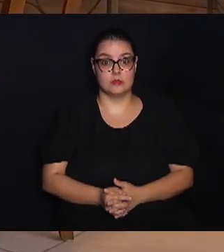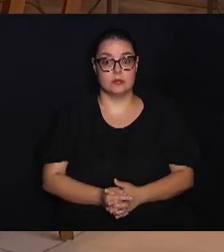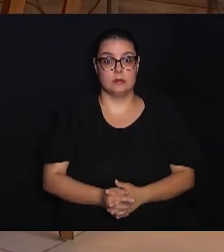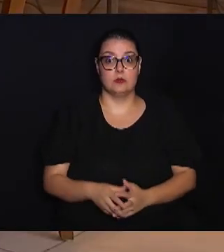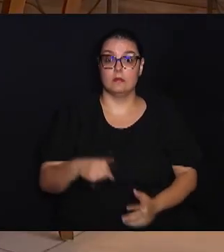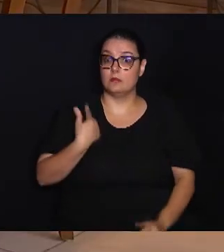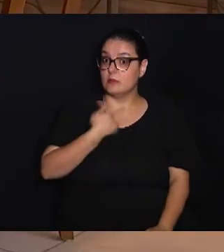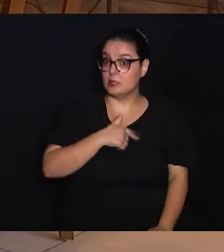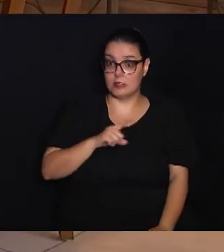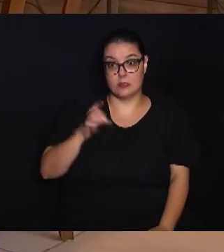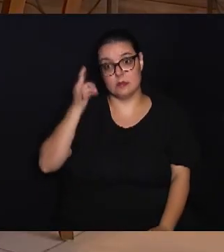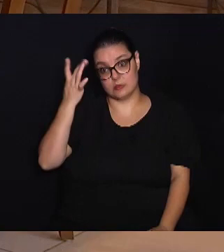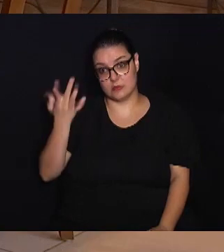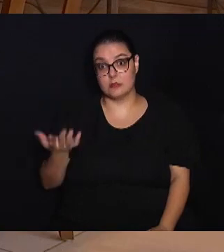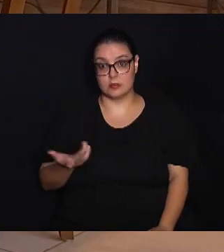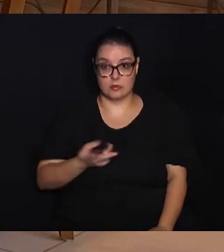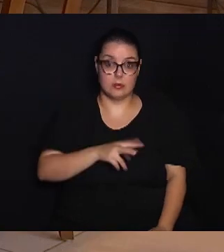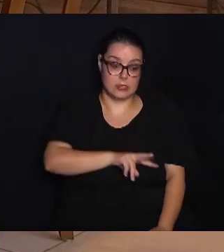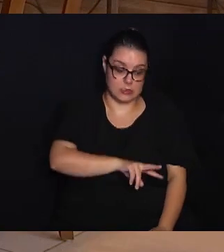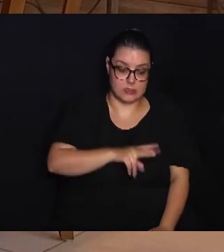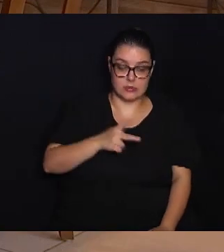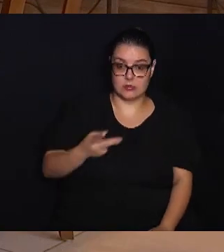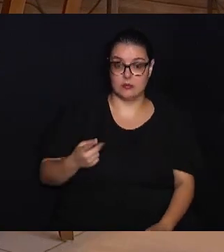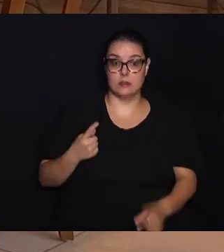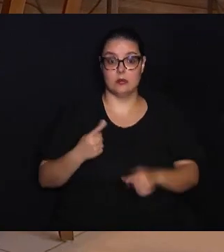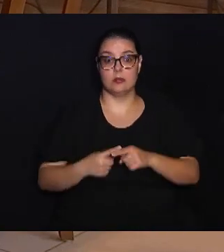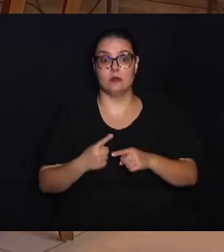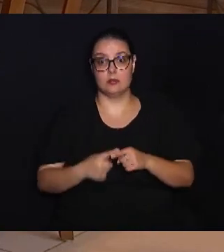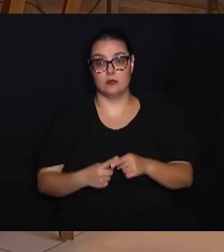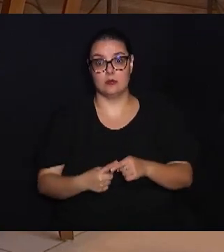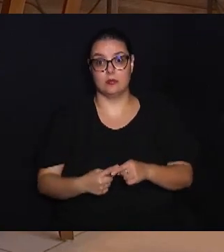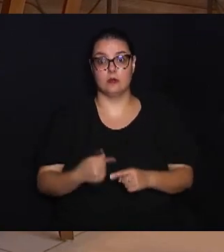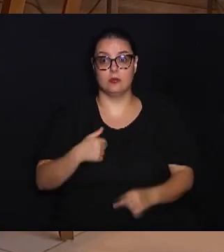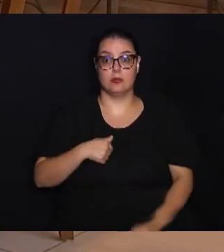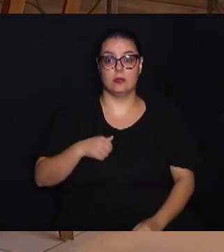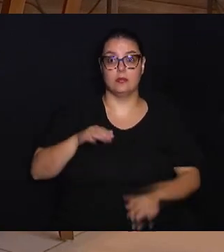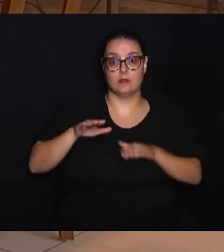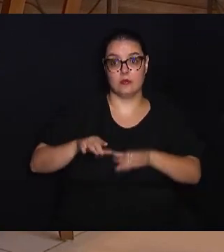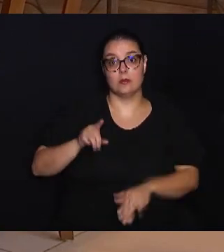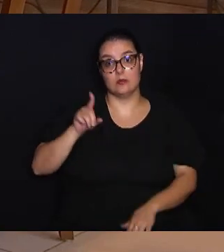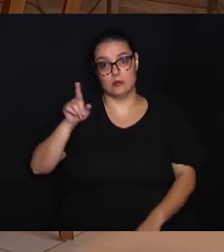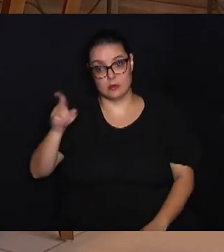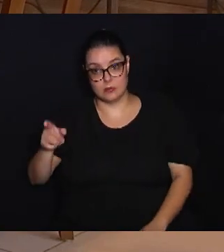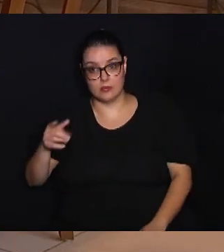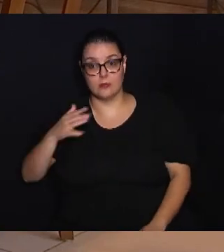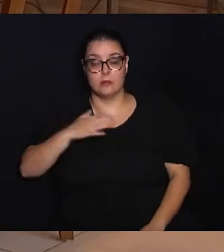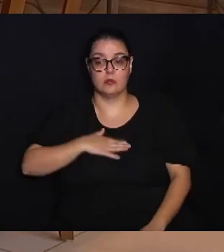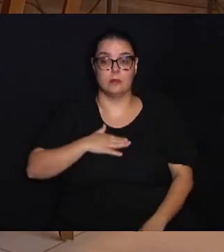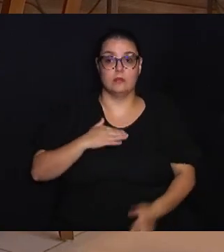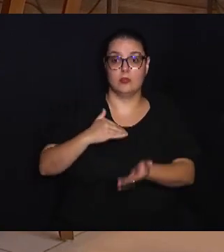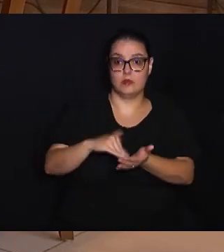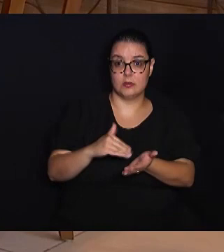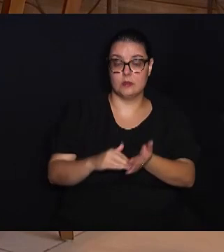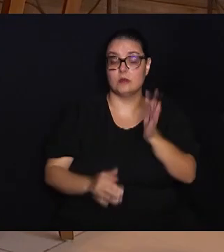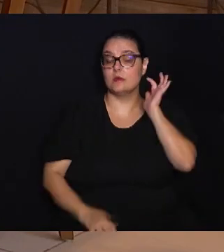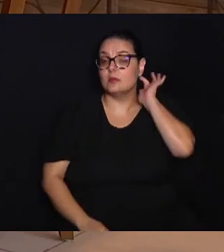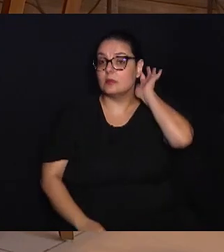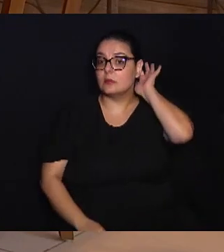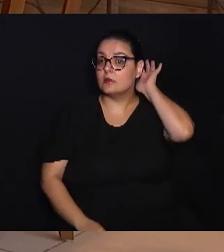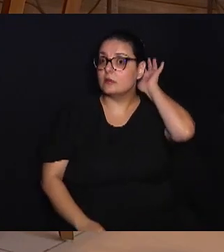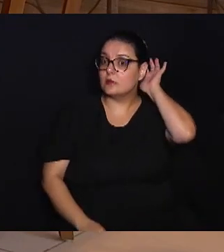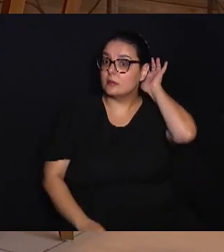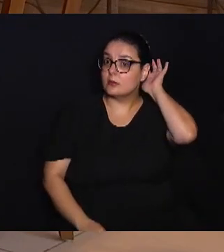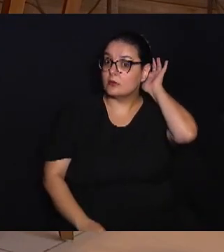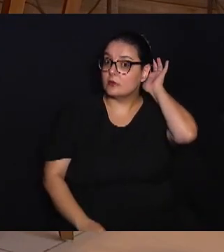trabalho pra gente não tá sendo fácil né Essa transição por eh eu fico lá com o meu estabelecimento